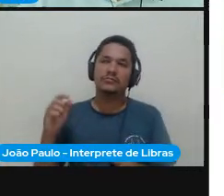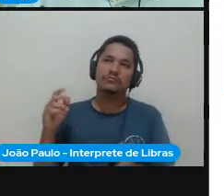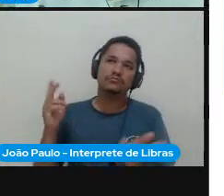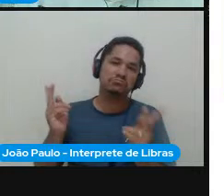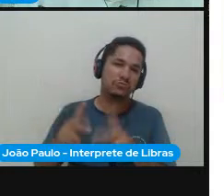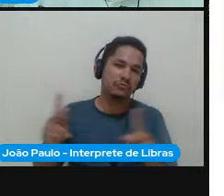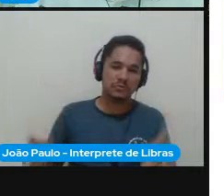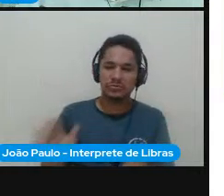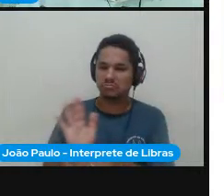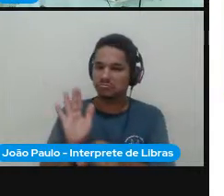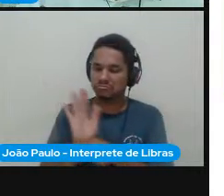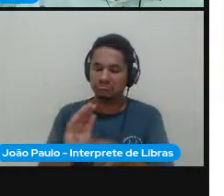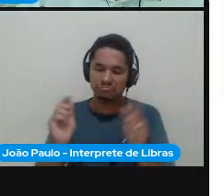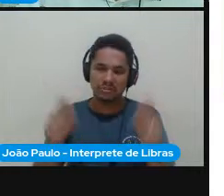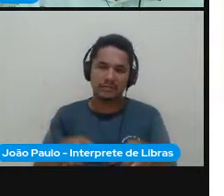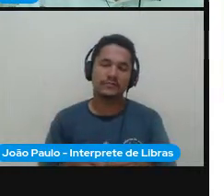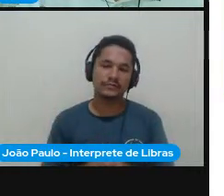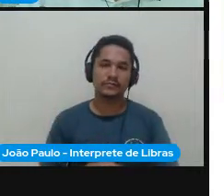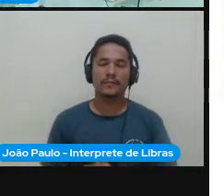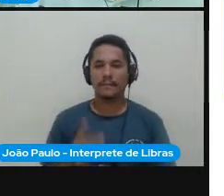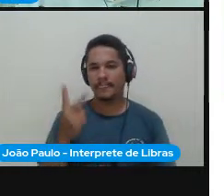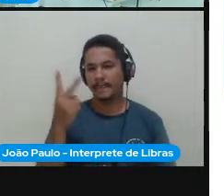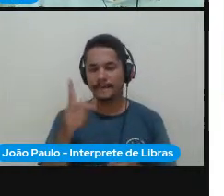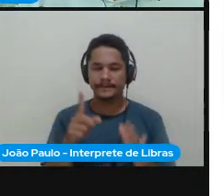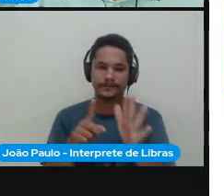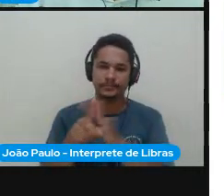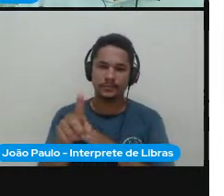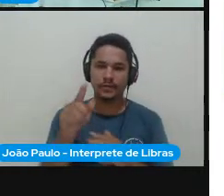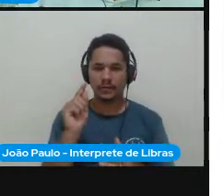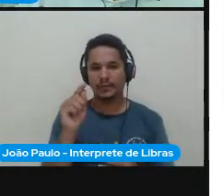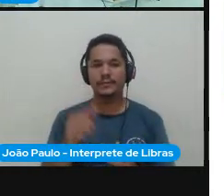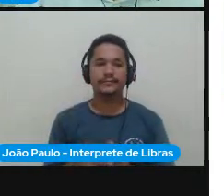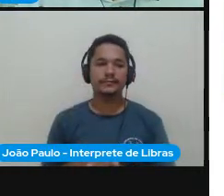bom? Então, uma segunda pergunta aqui é